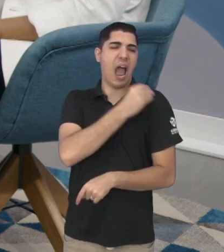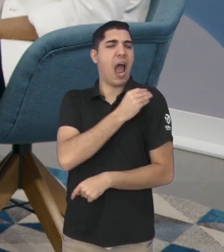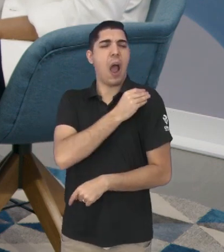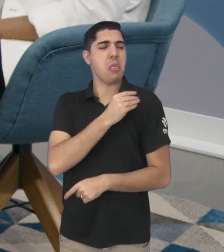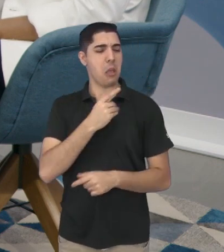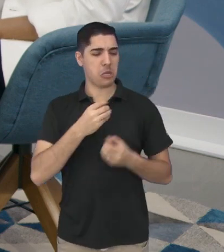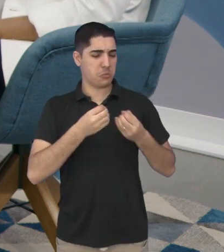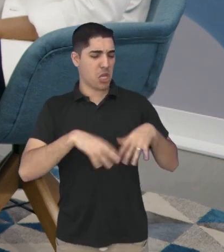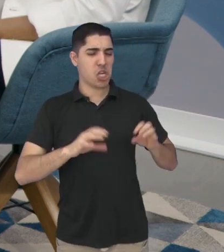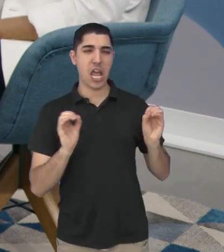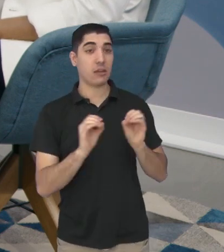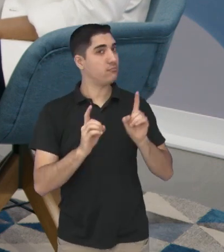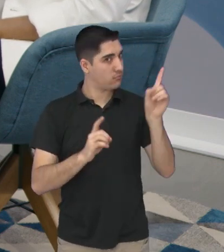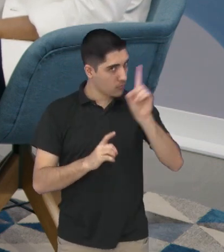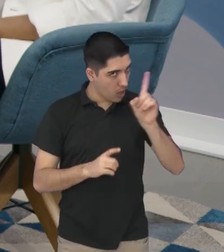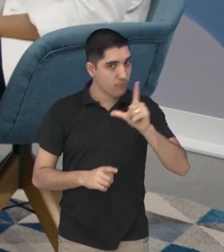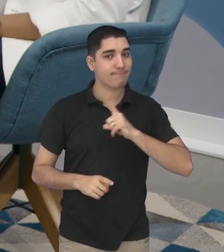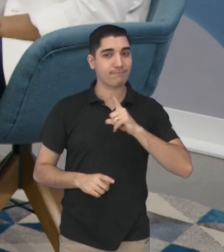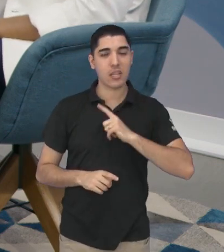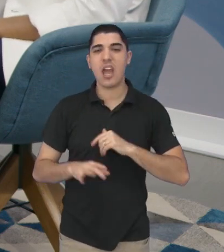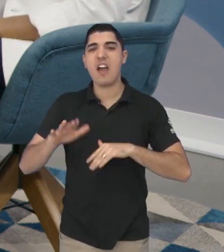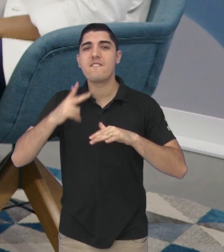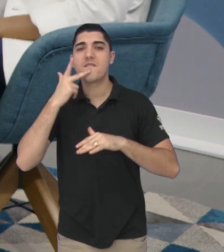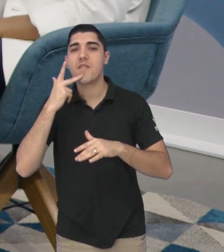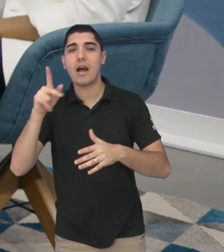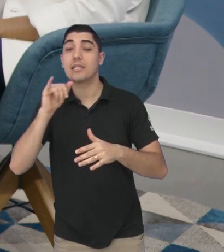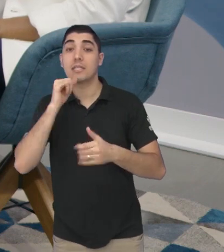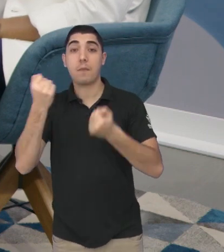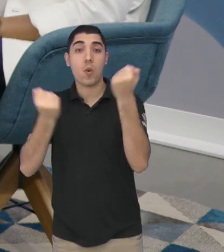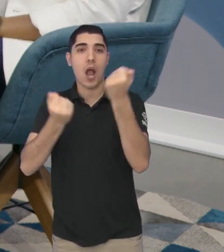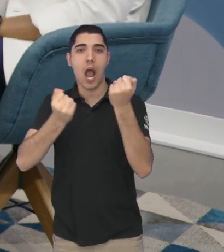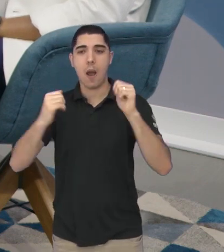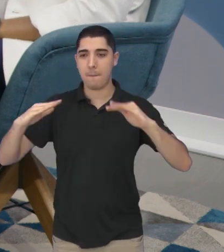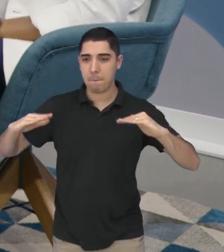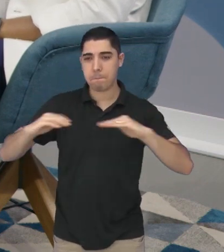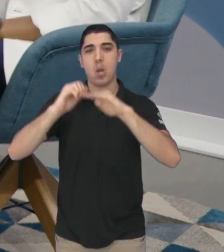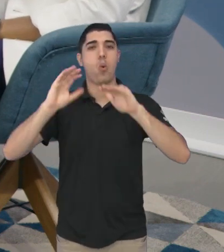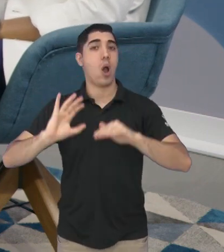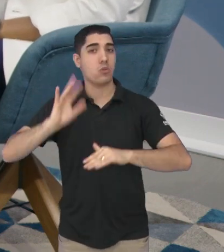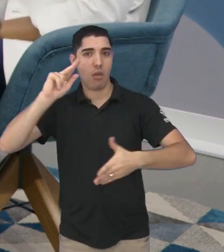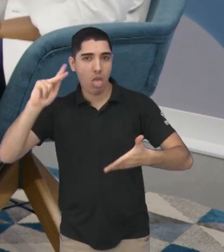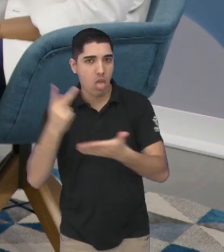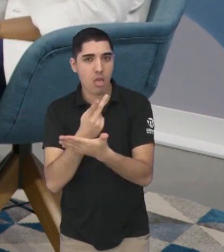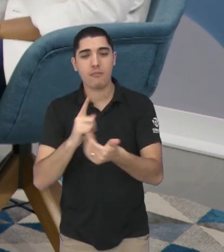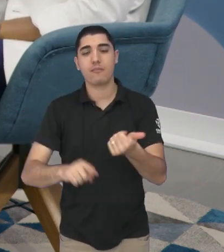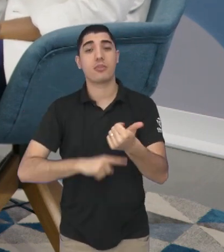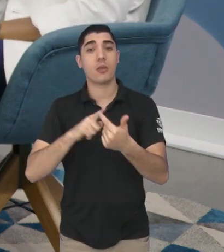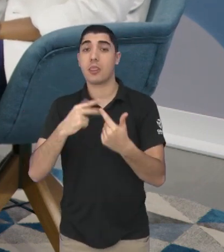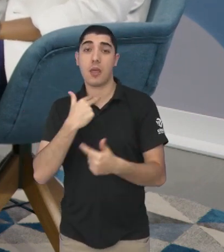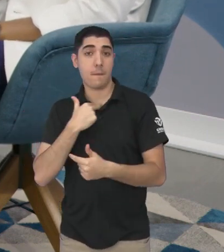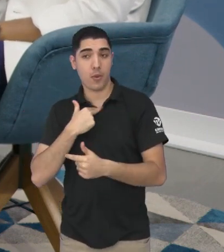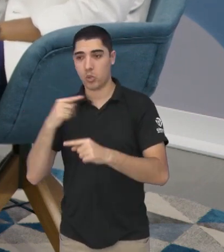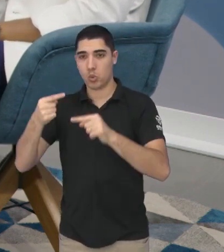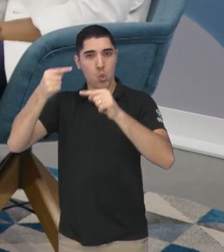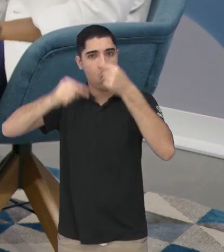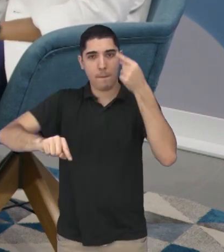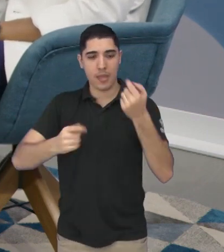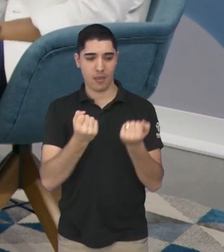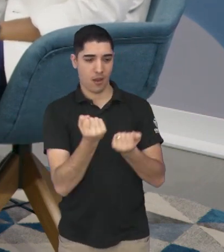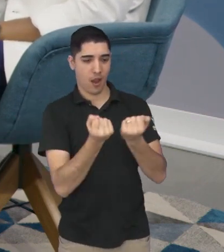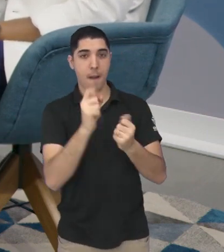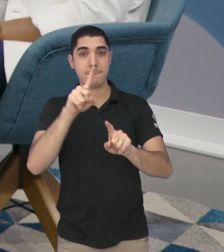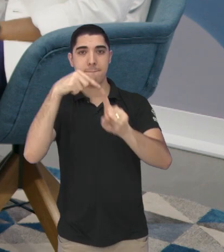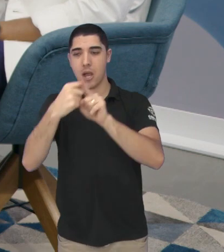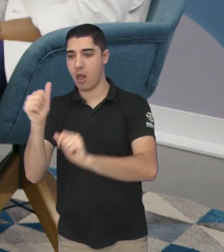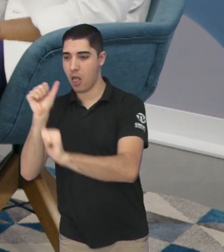nossa geladeira. De outros problemas, né? Aí a gente fala de acidentes de trânsito, Sim, né? Combinação de álcool e direção, Sim. que aí, né,